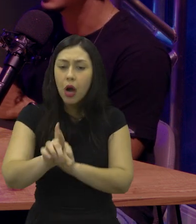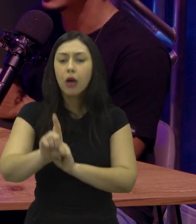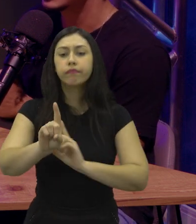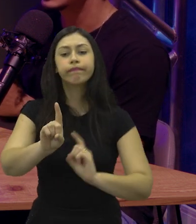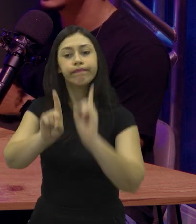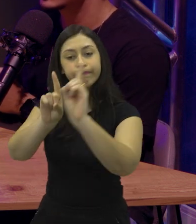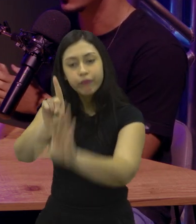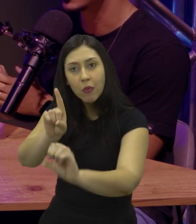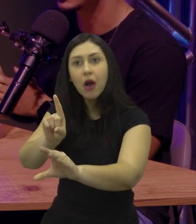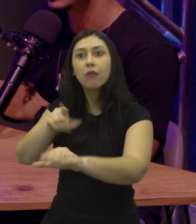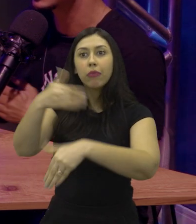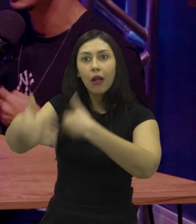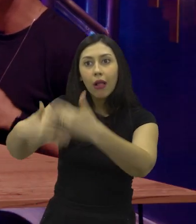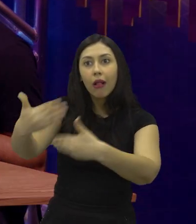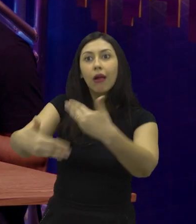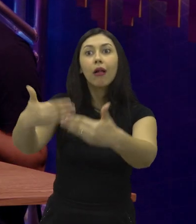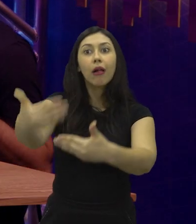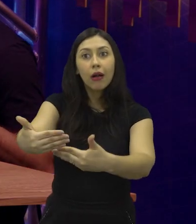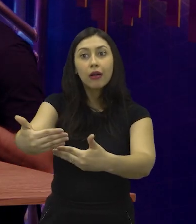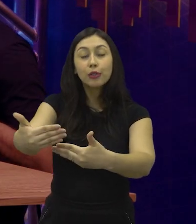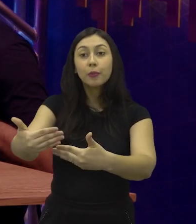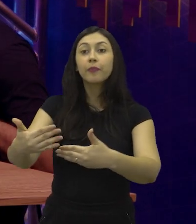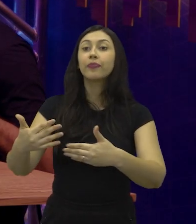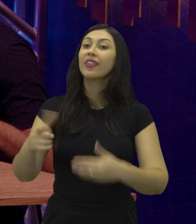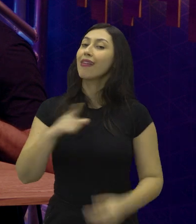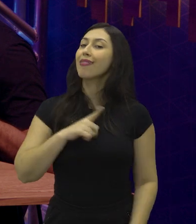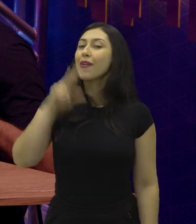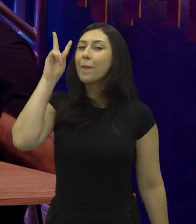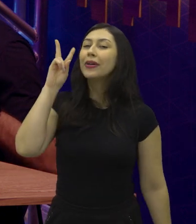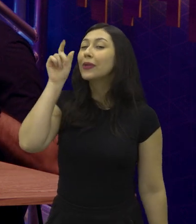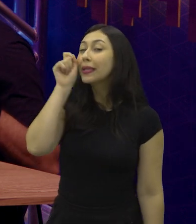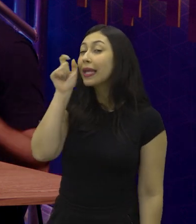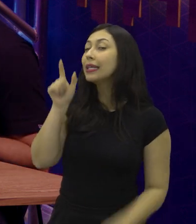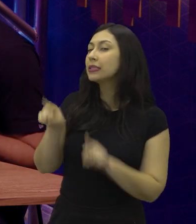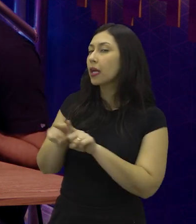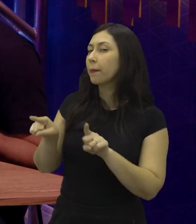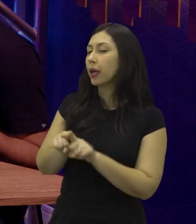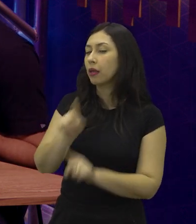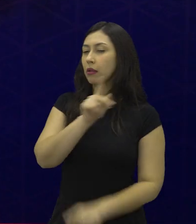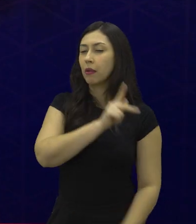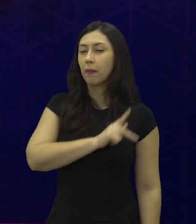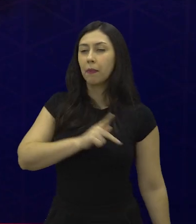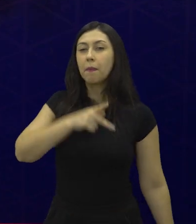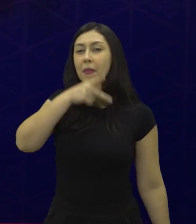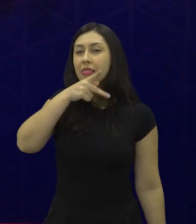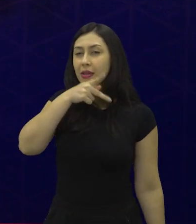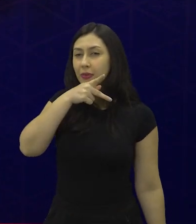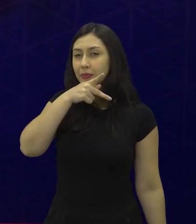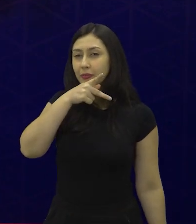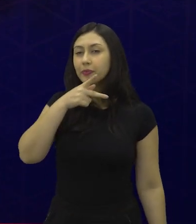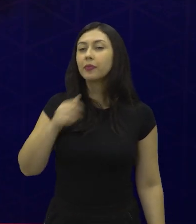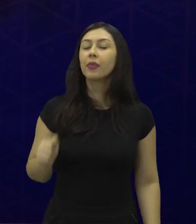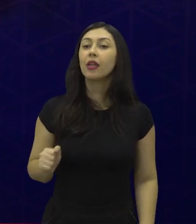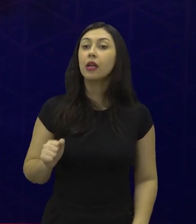partir de Sócrates. E tem uma história interessante de Platão, né, que